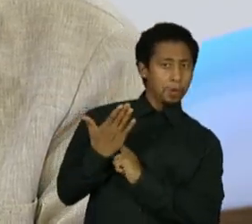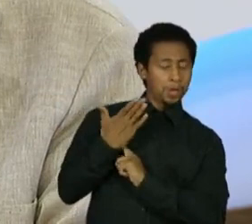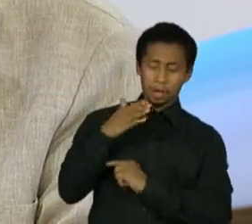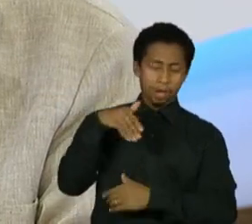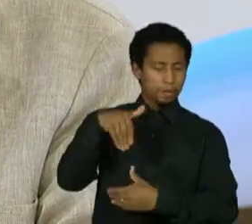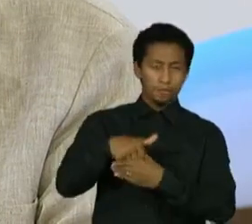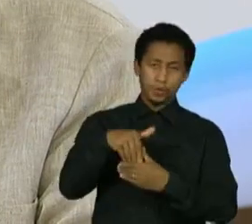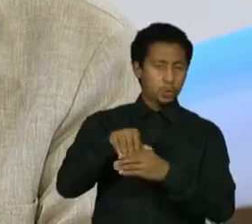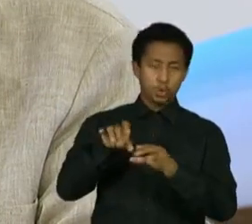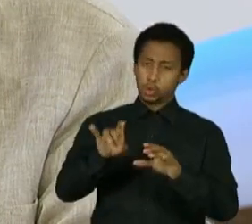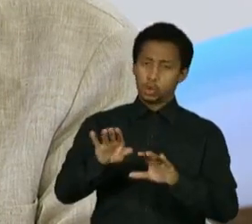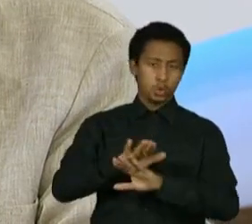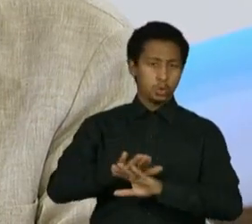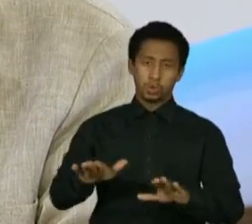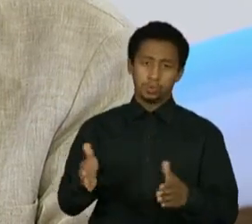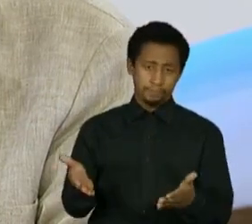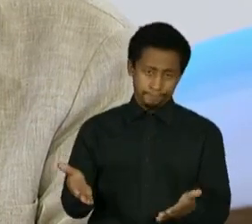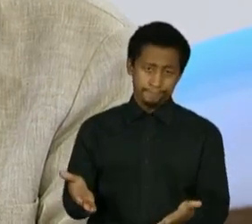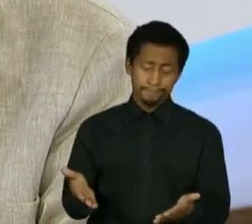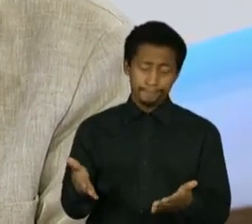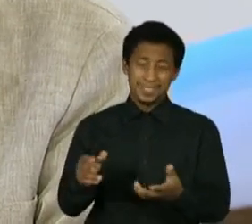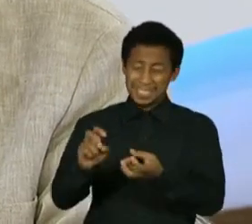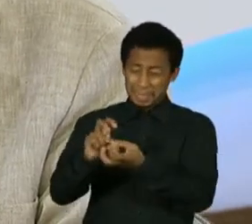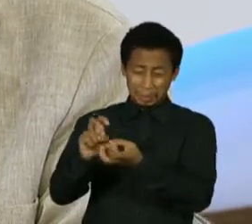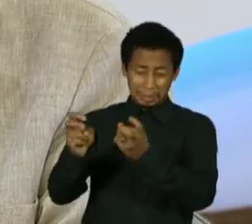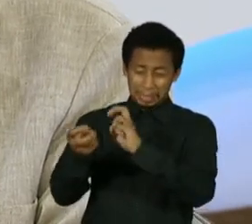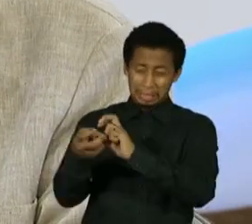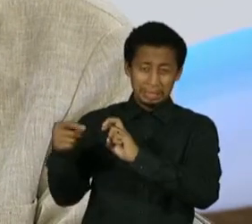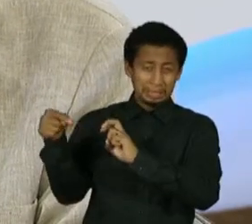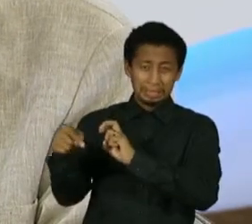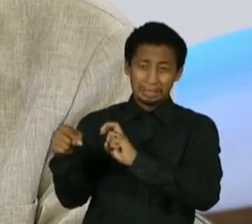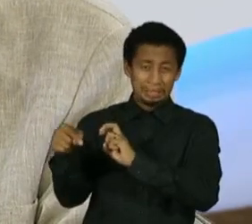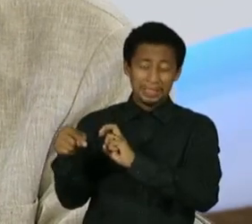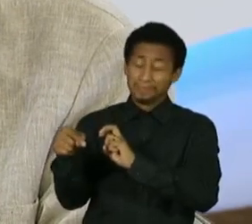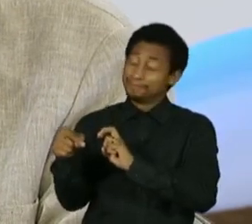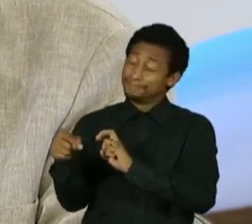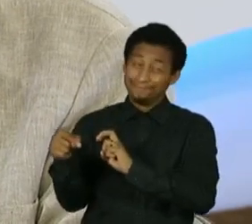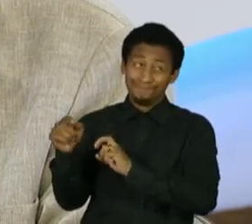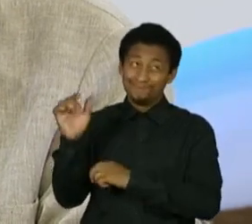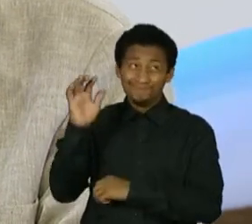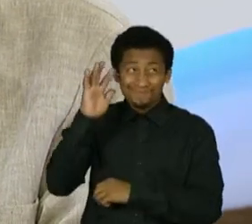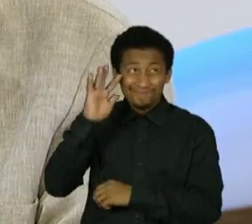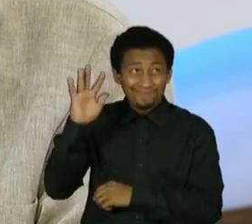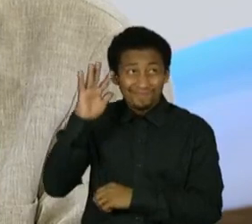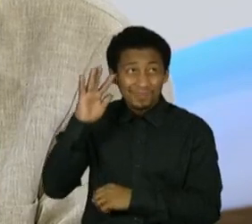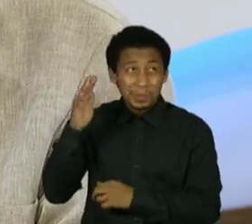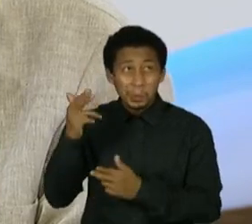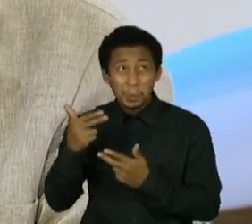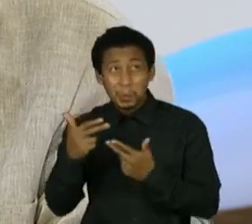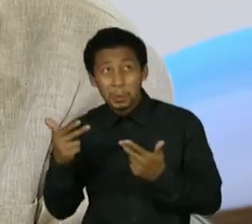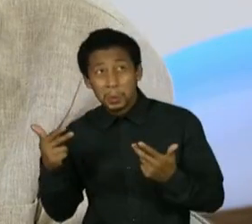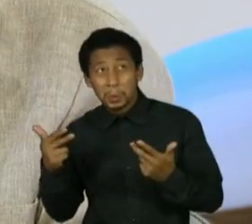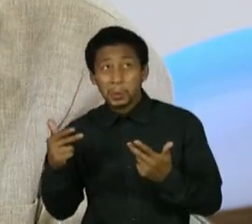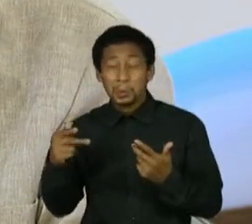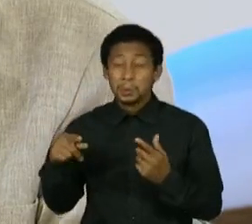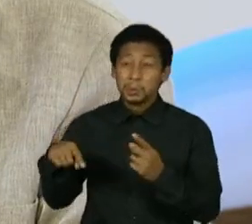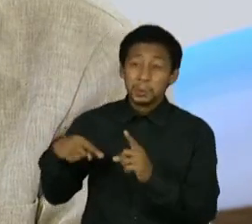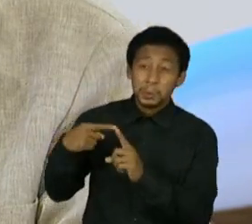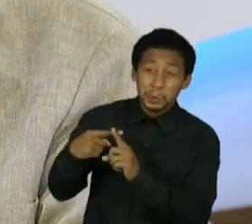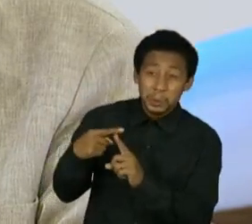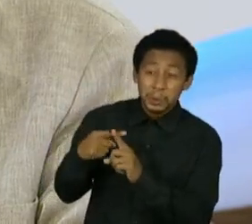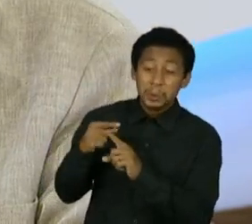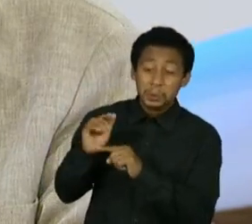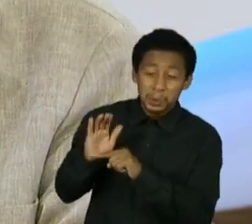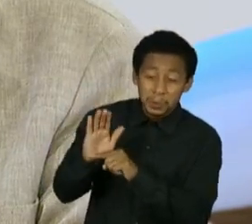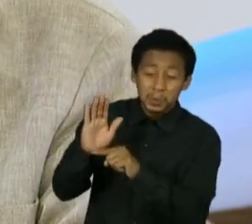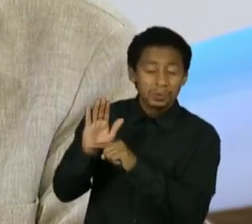eleitorado. Então, eu acho que para o Itamaraty, eu não me lembro de algo que eu veja como uma